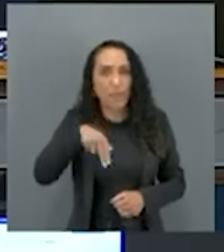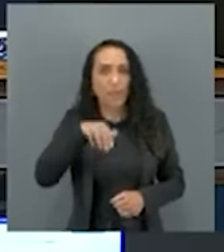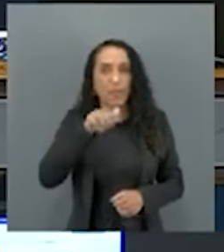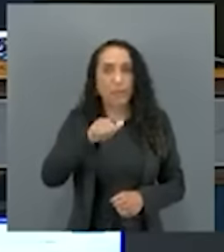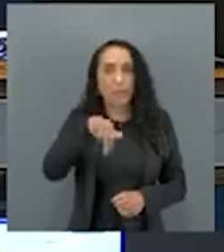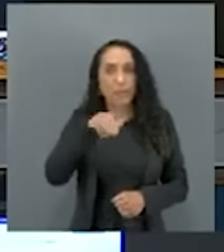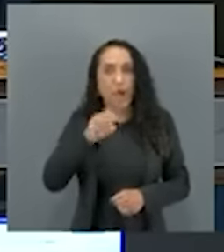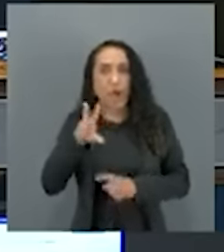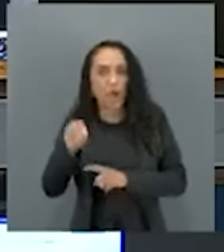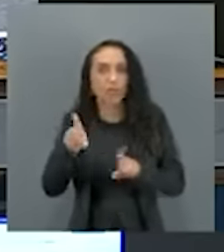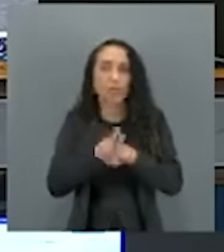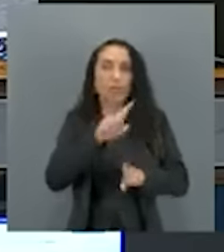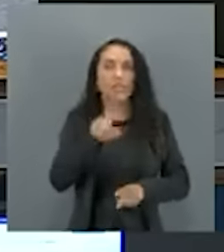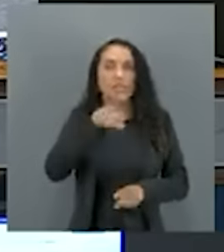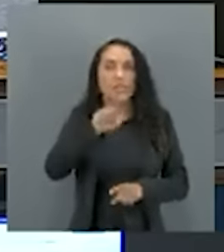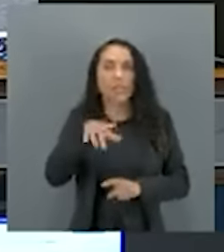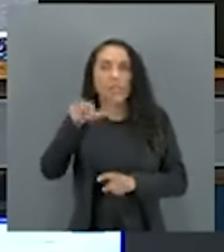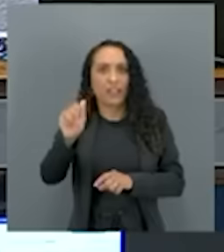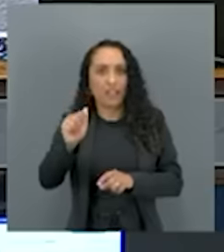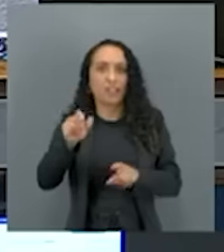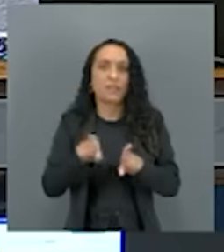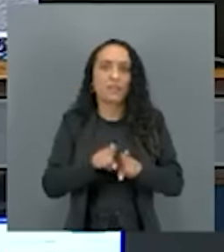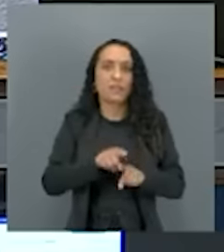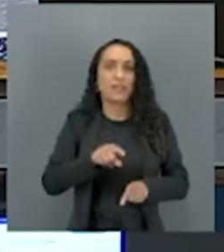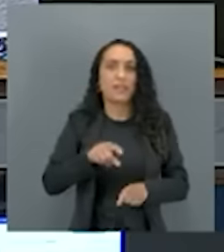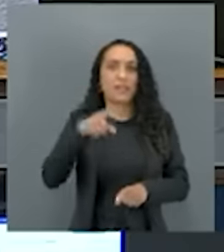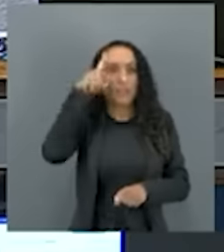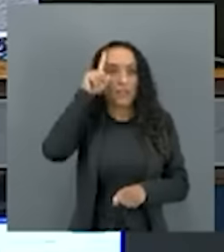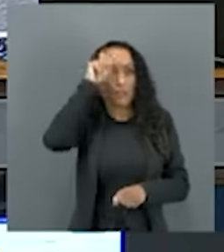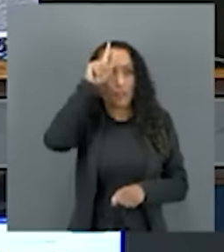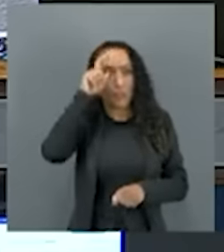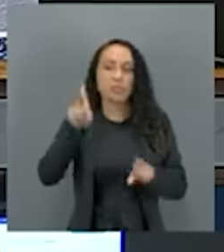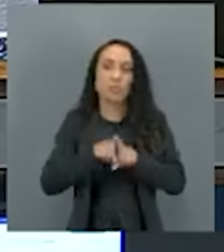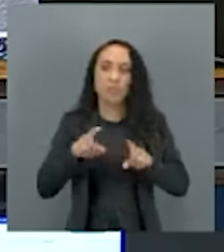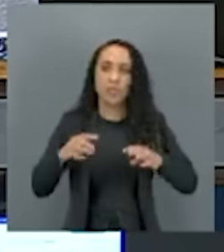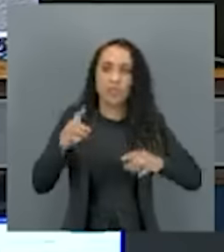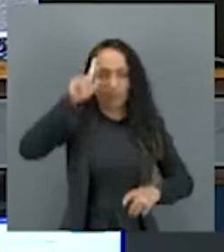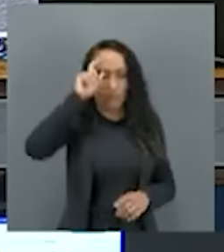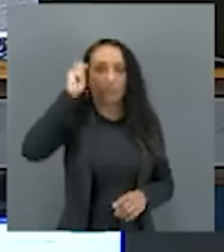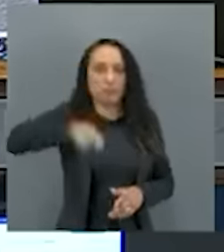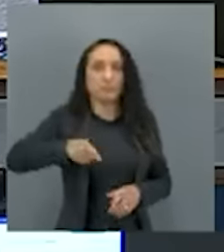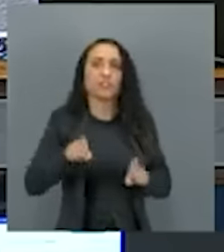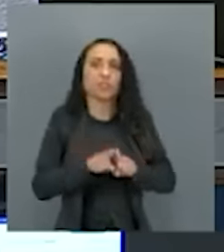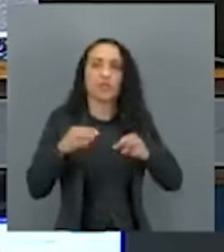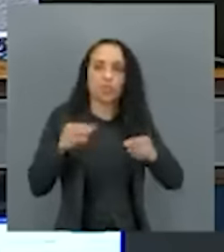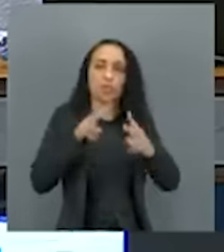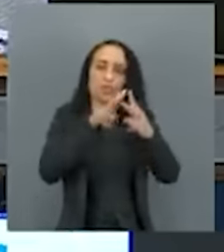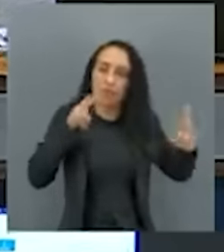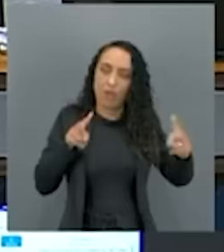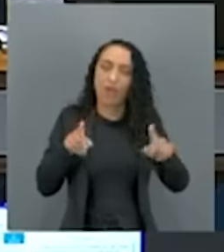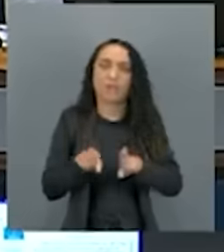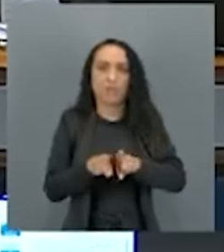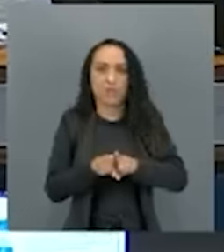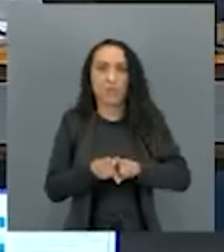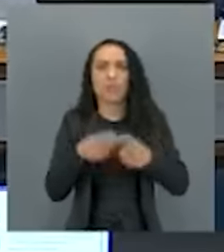senador Zequinha Marinho do senador Sérgio moro além daqueles que nos acompanham online tá ali o senador laeso também e